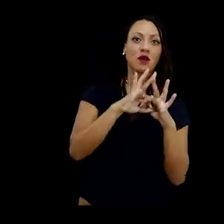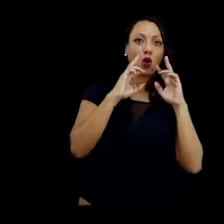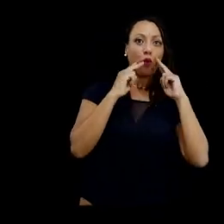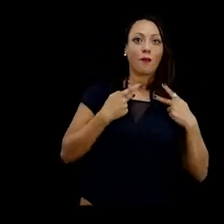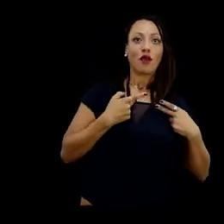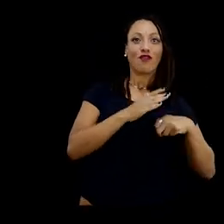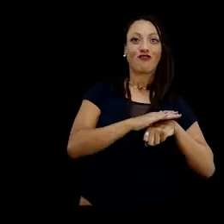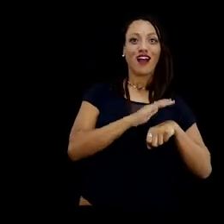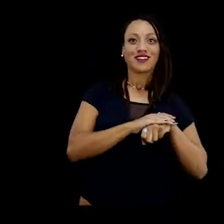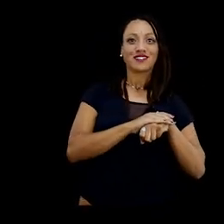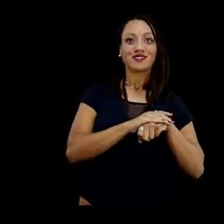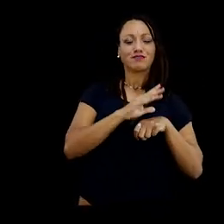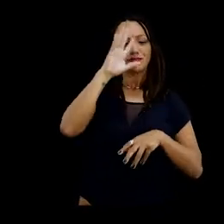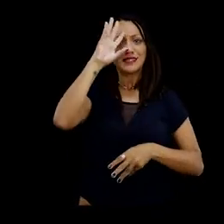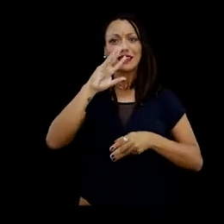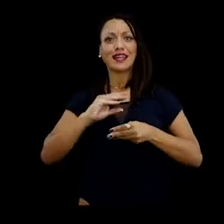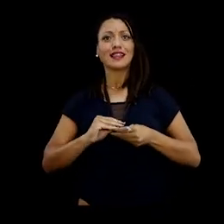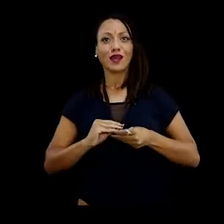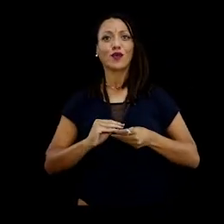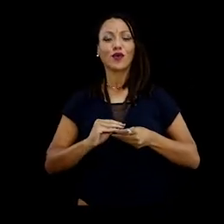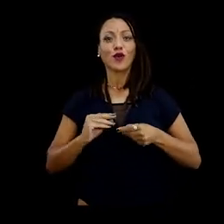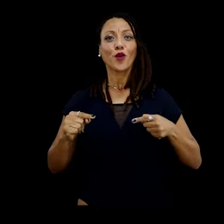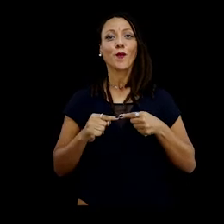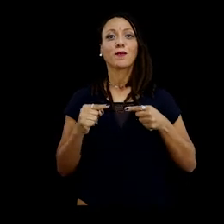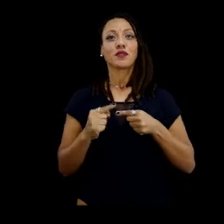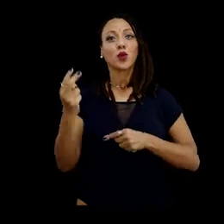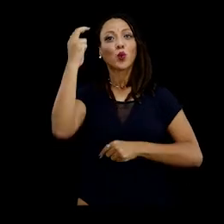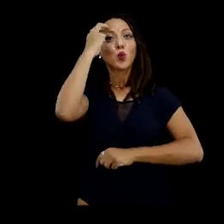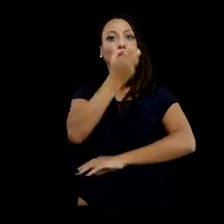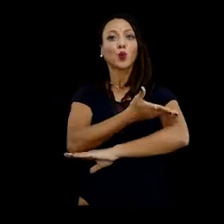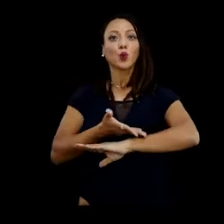sobre a natureza, como ela produz cultura.